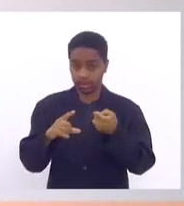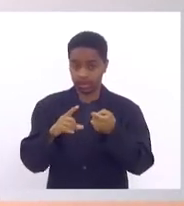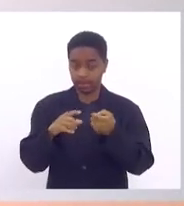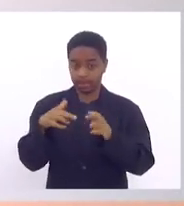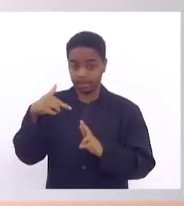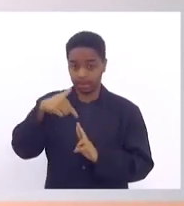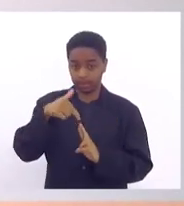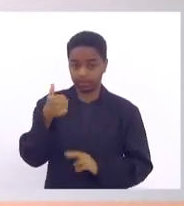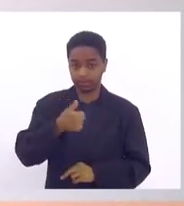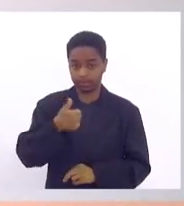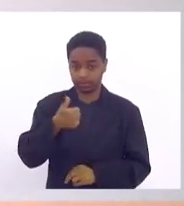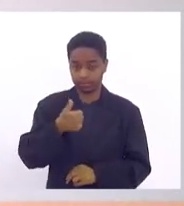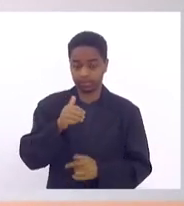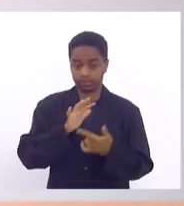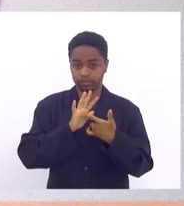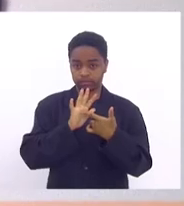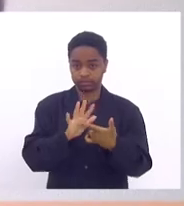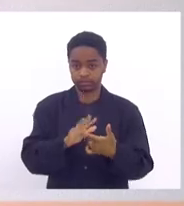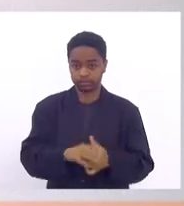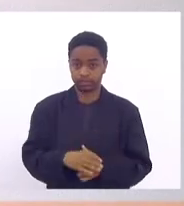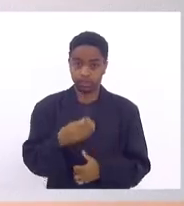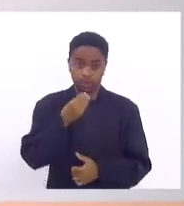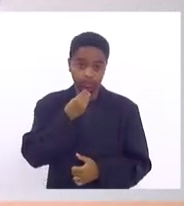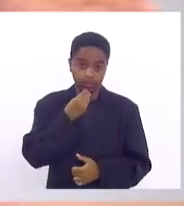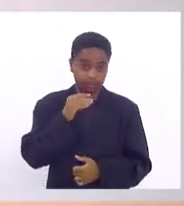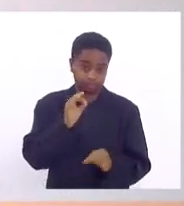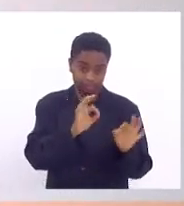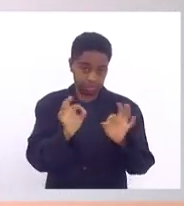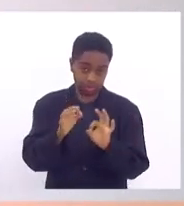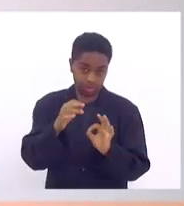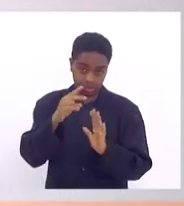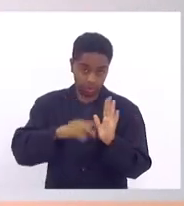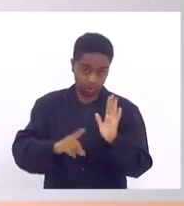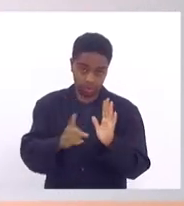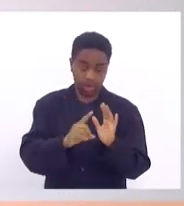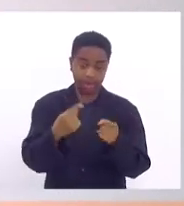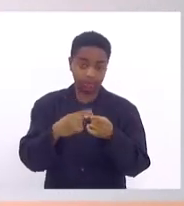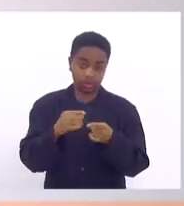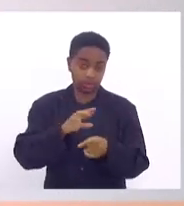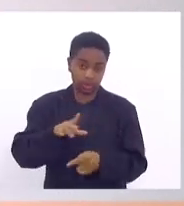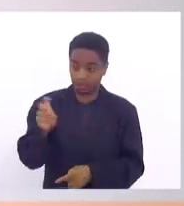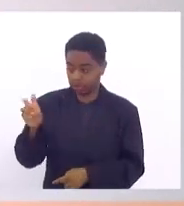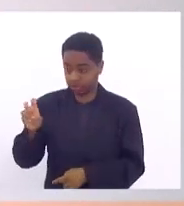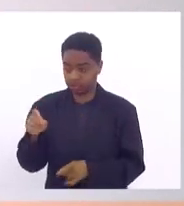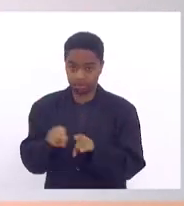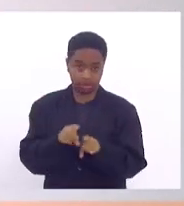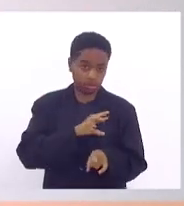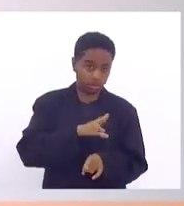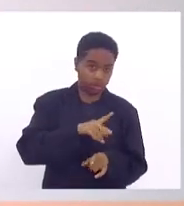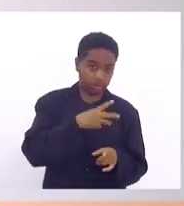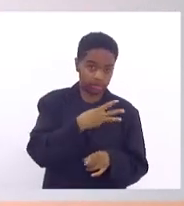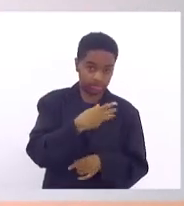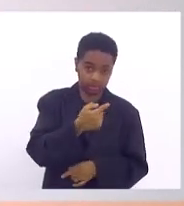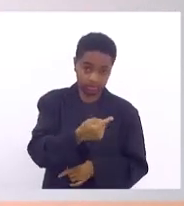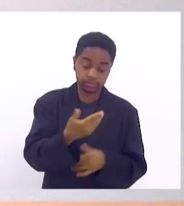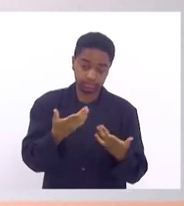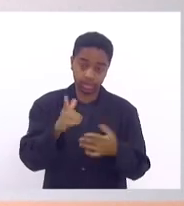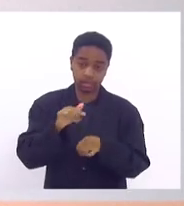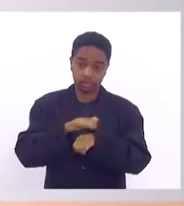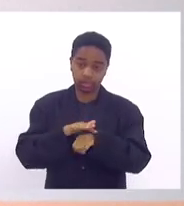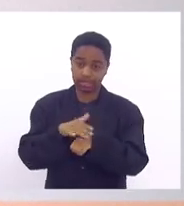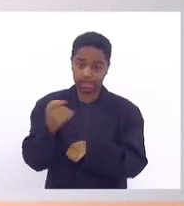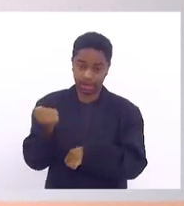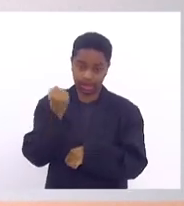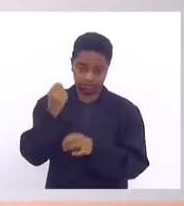primeo da constituição que evidentemente não é lido porque não é nem o 5to nem o 37 Tá certo então é aquela doença grave que a gente